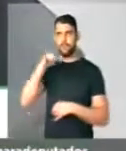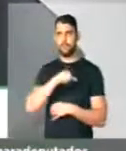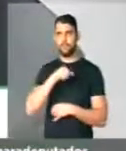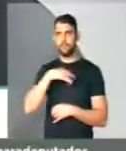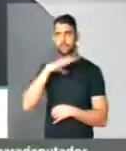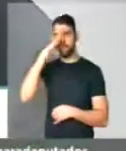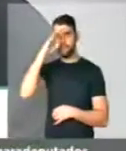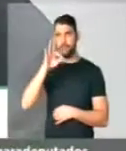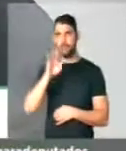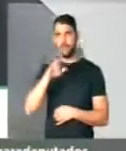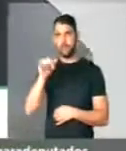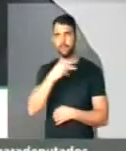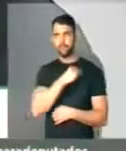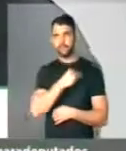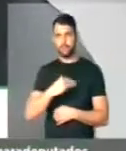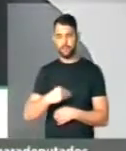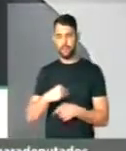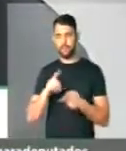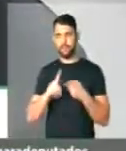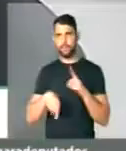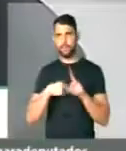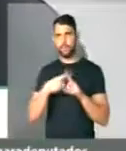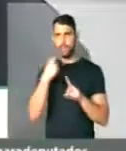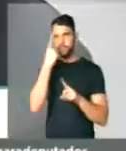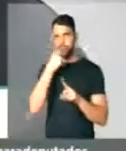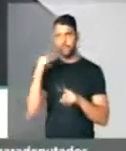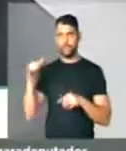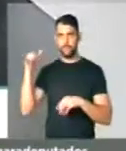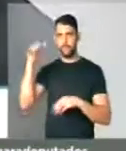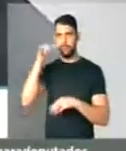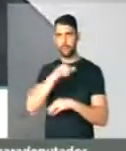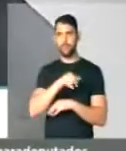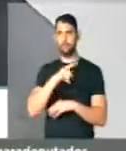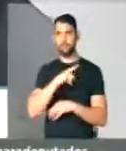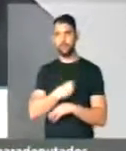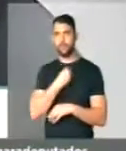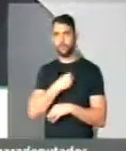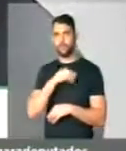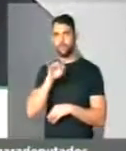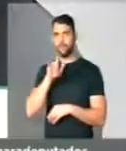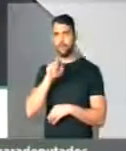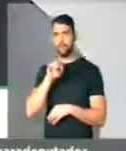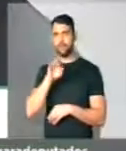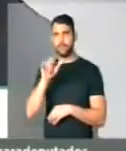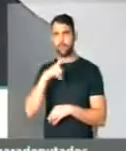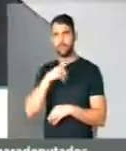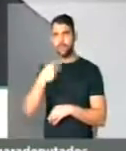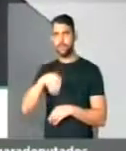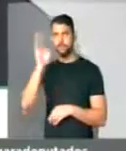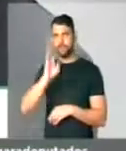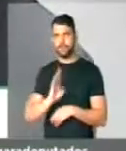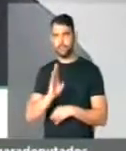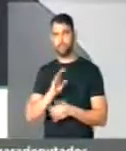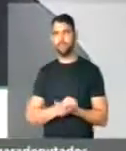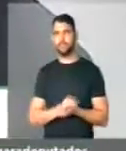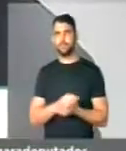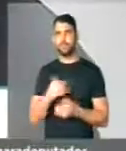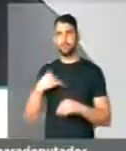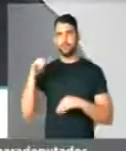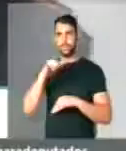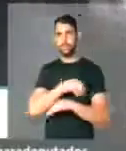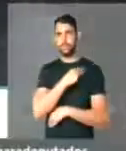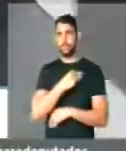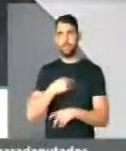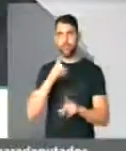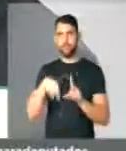FAB. Os ministros têm mais hora de avião do que urubu de voo nesse país. Os ministros de